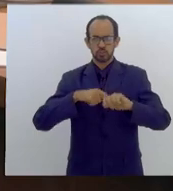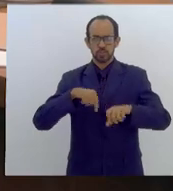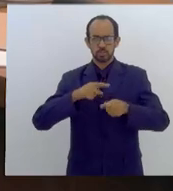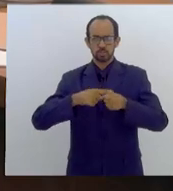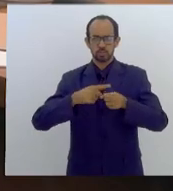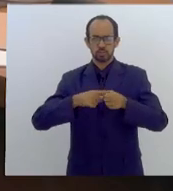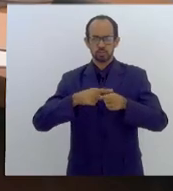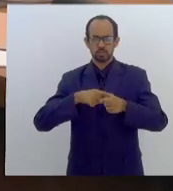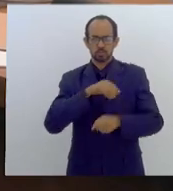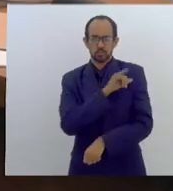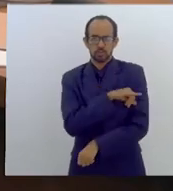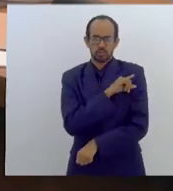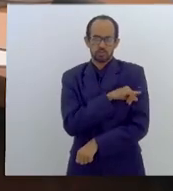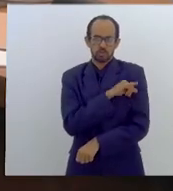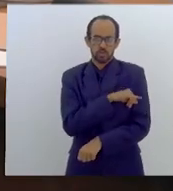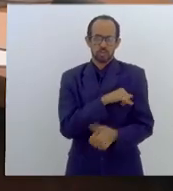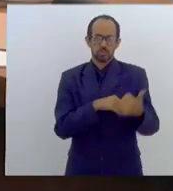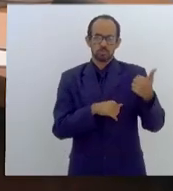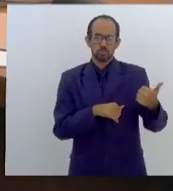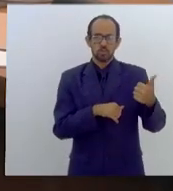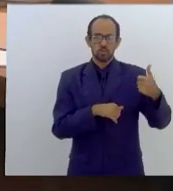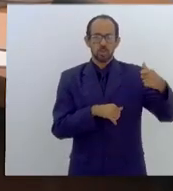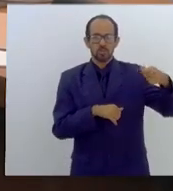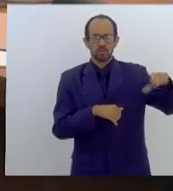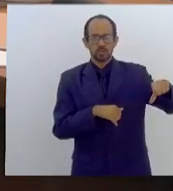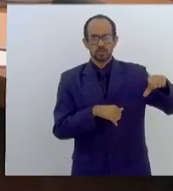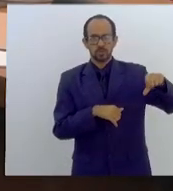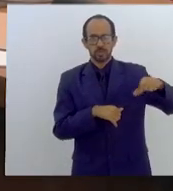de 97 a 2007.